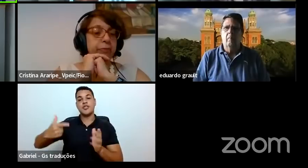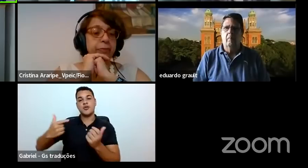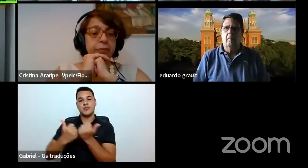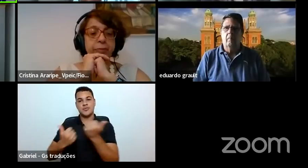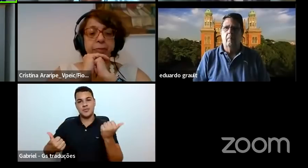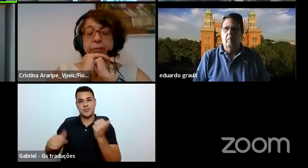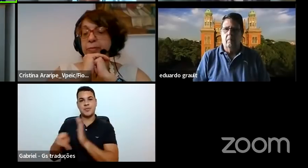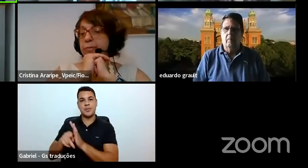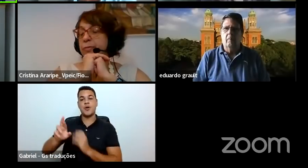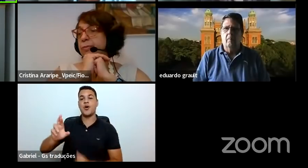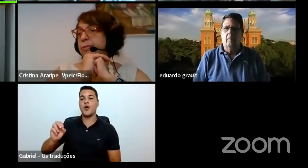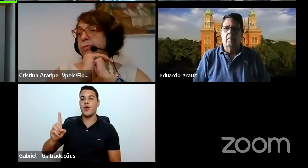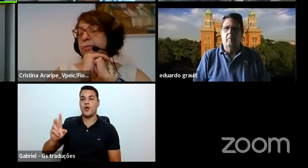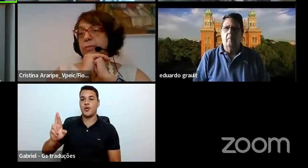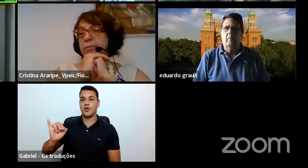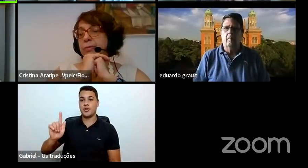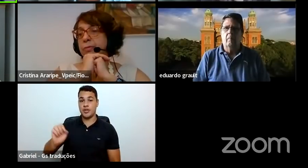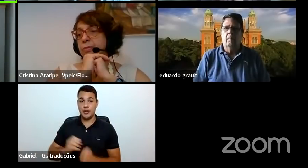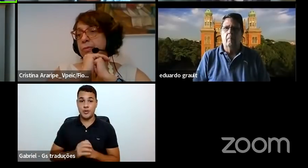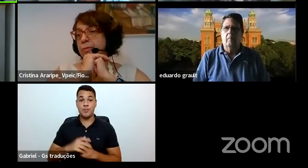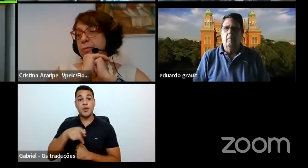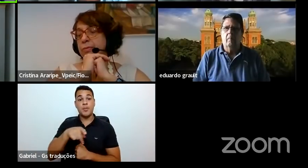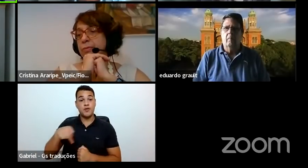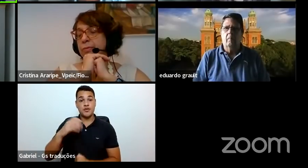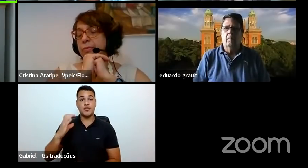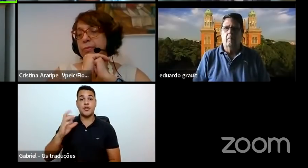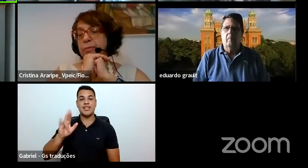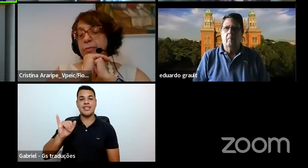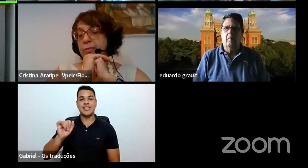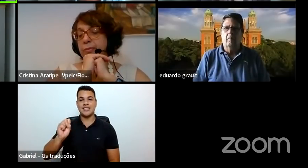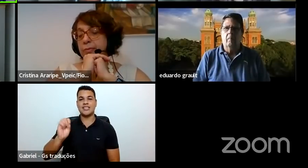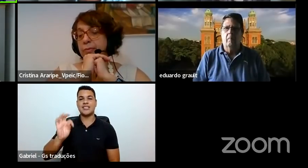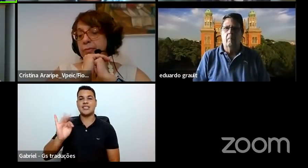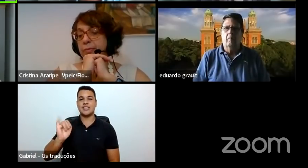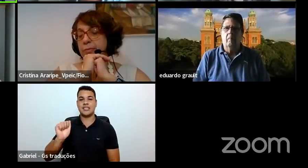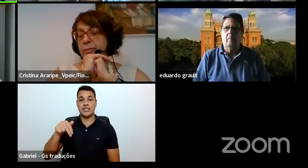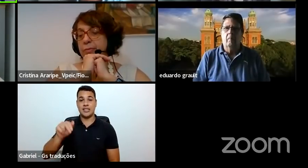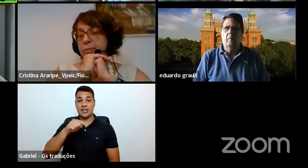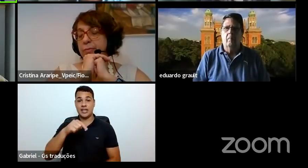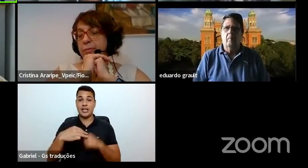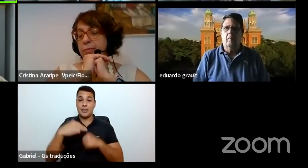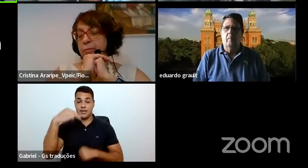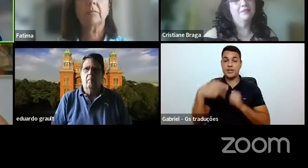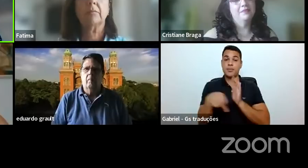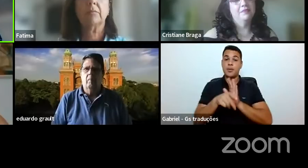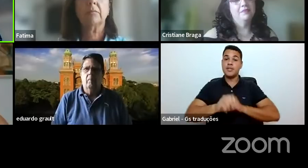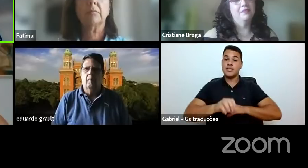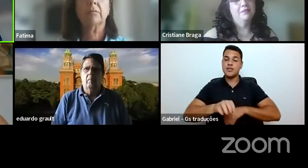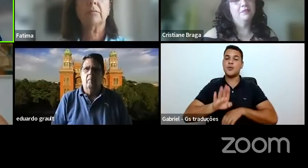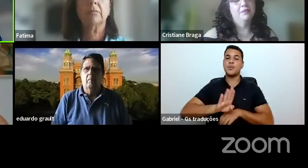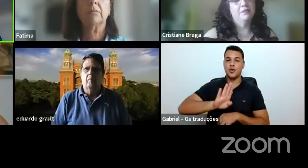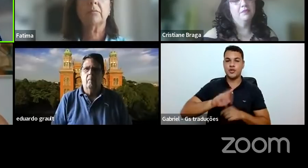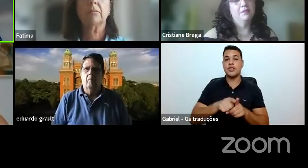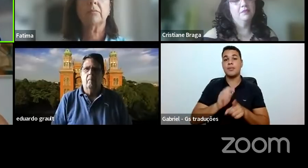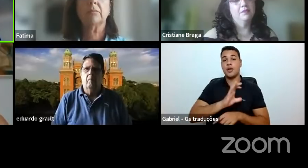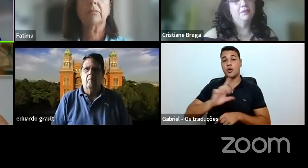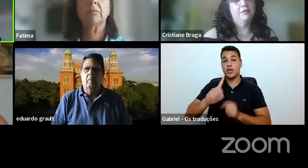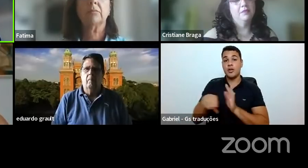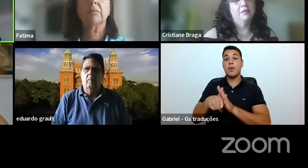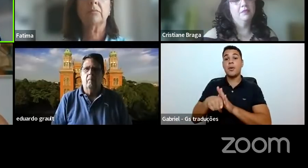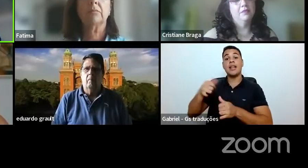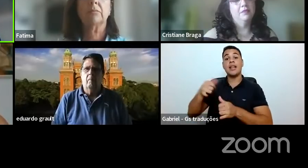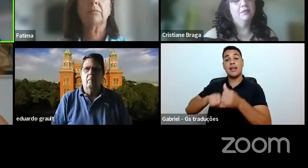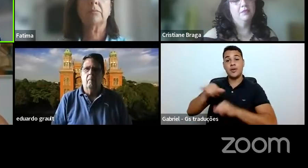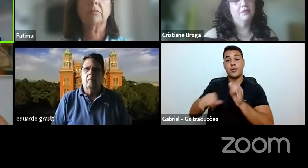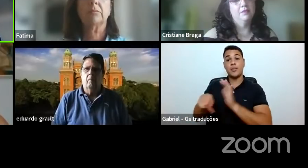Corrêa Oliveira, professora Cristiane Nogueira Braga, mestre em Ensino de Biociência e Saúde, coordenadora do Laboratório de